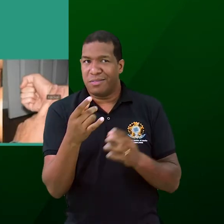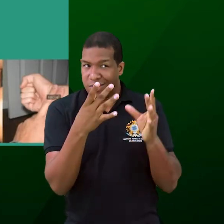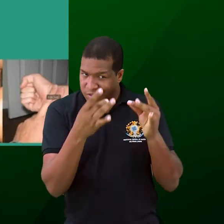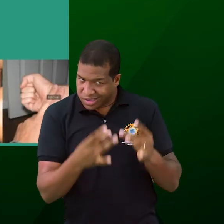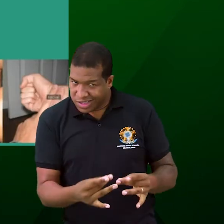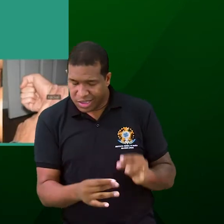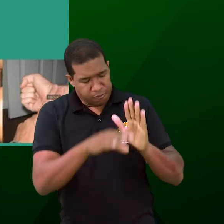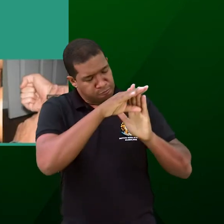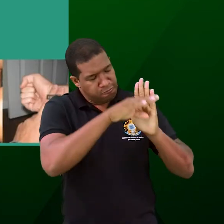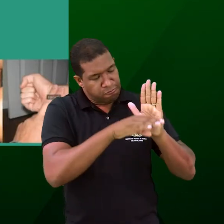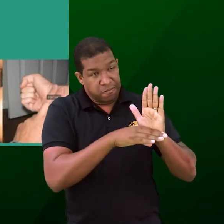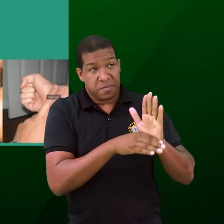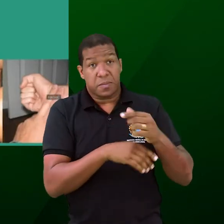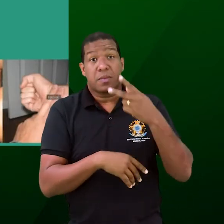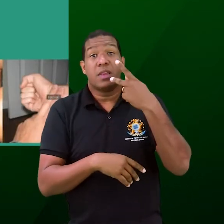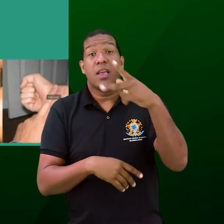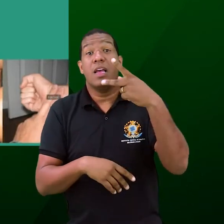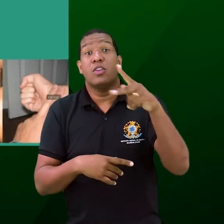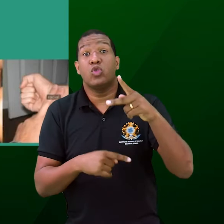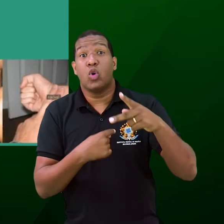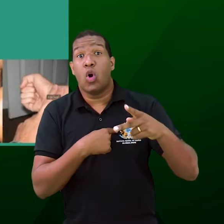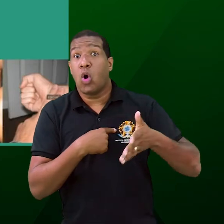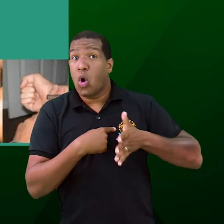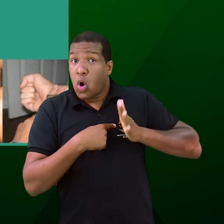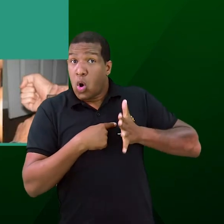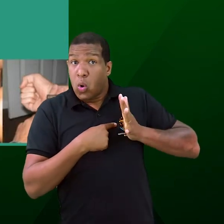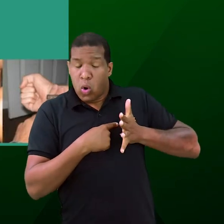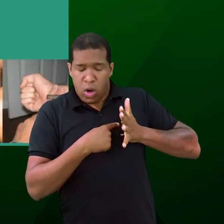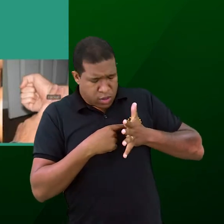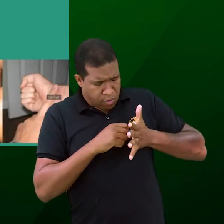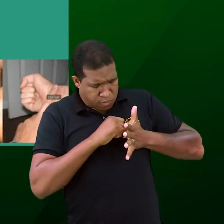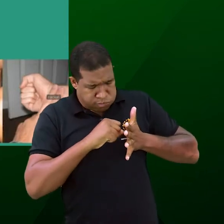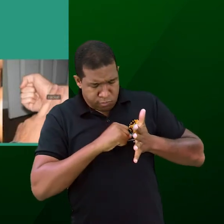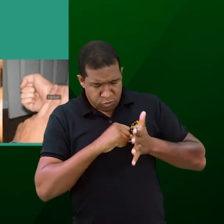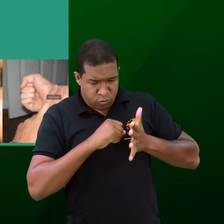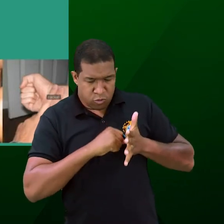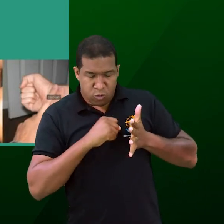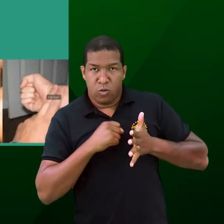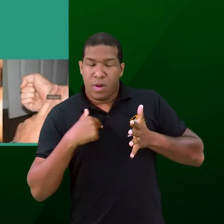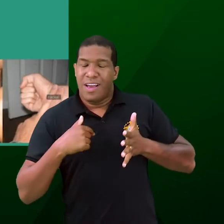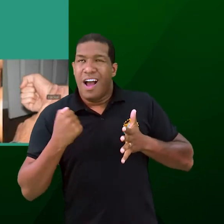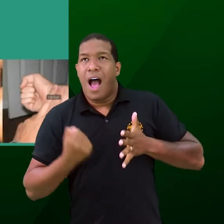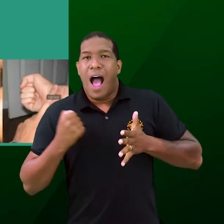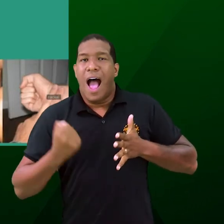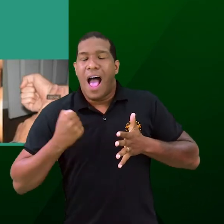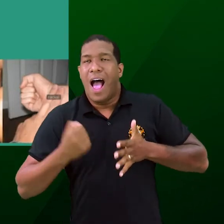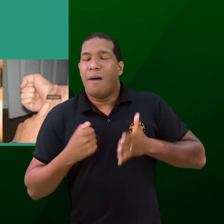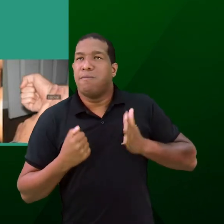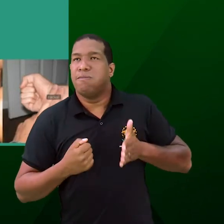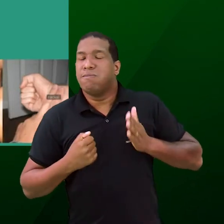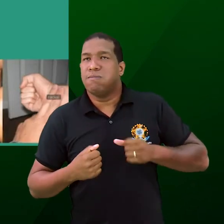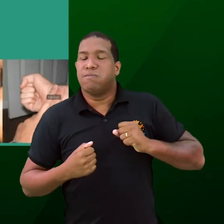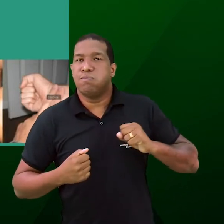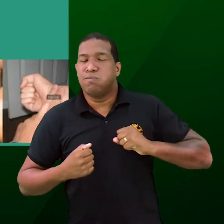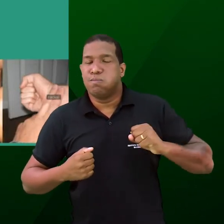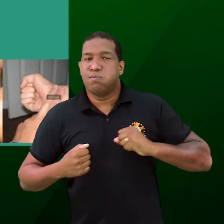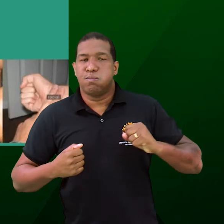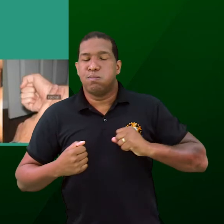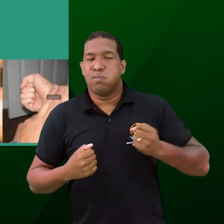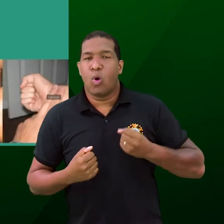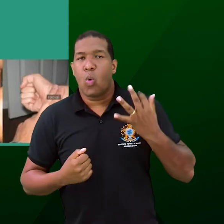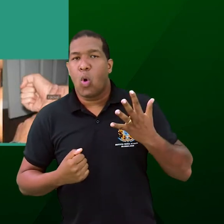com o ombro, o passado, o movimento dos braços durante a corrida. E nas modalidades em geral, a gente vai ter